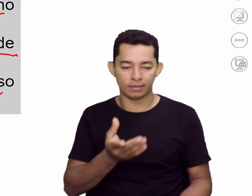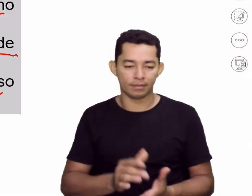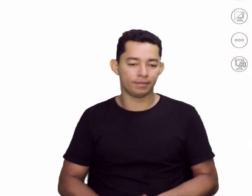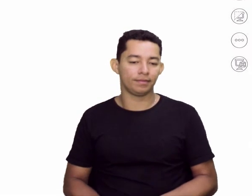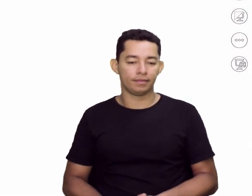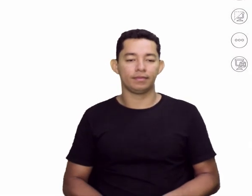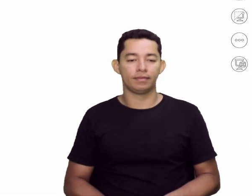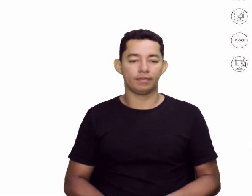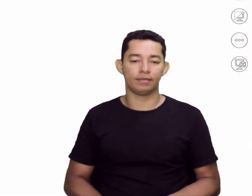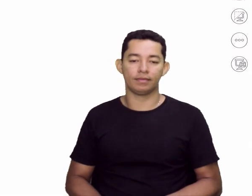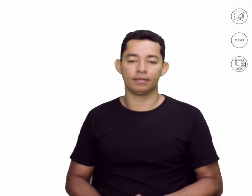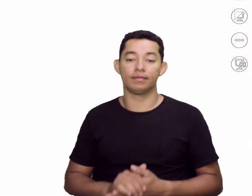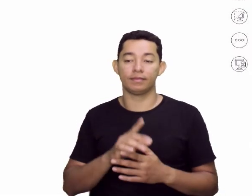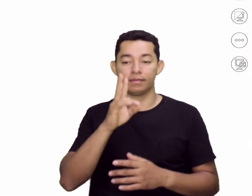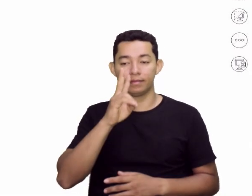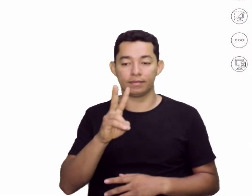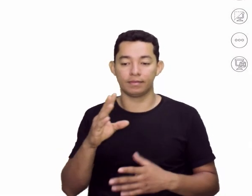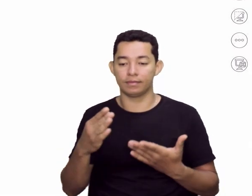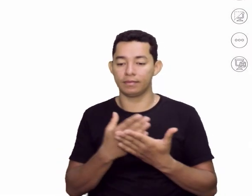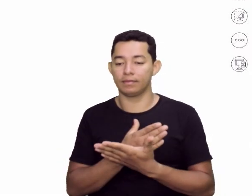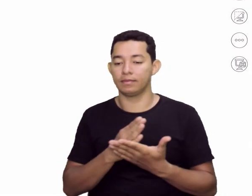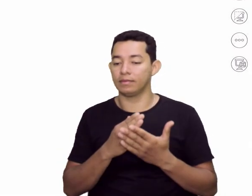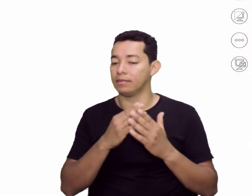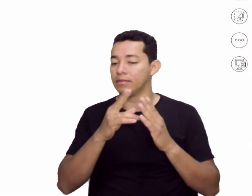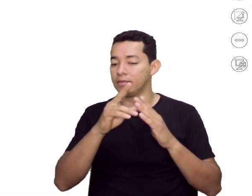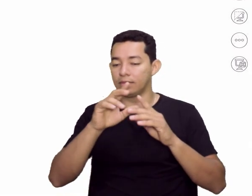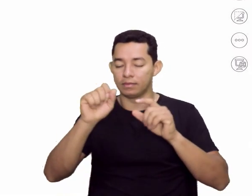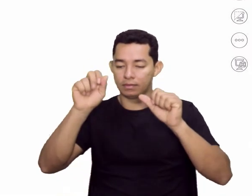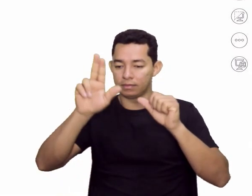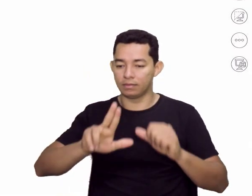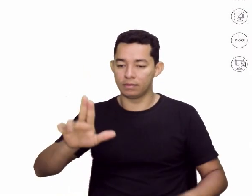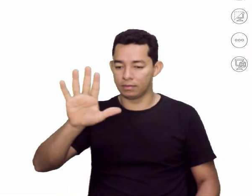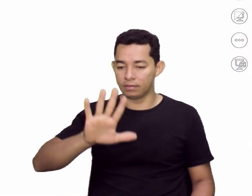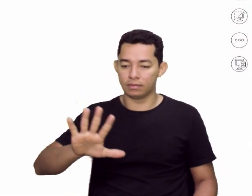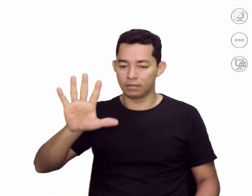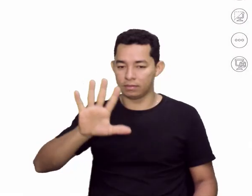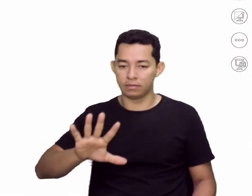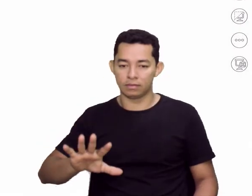alguns quadros. Ó,